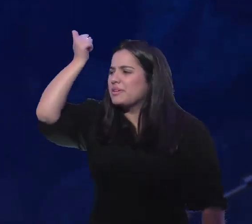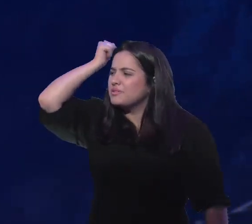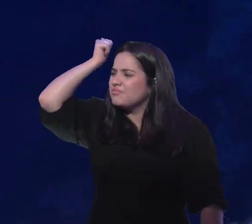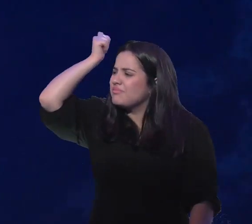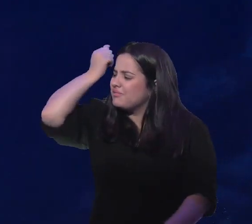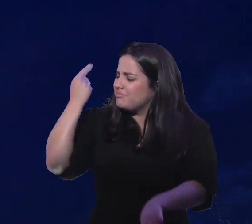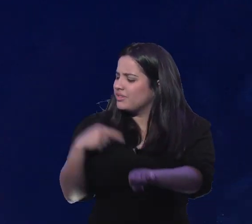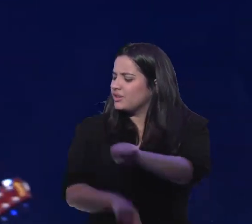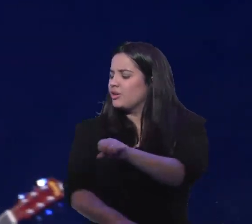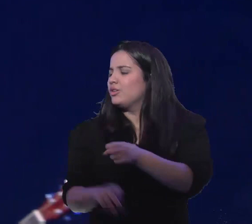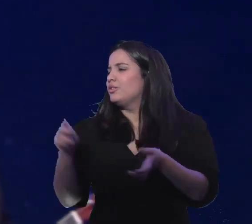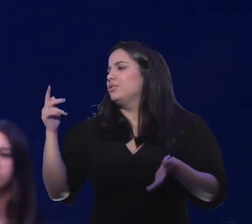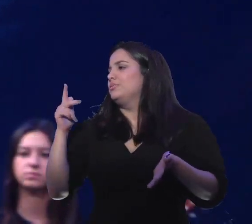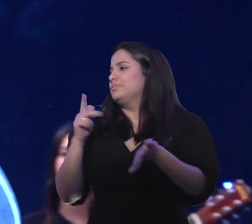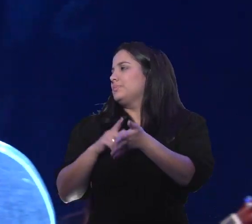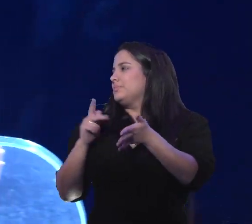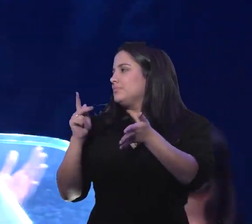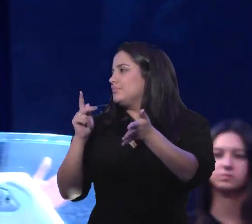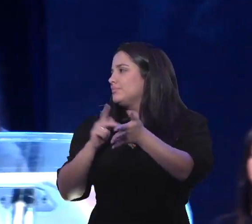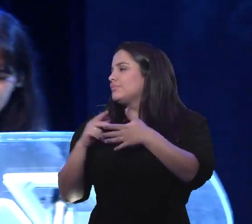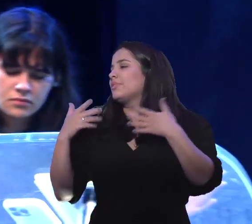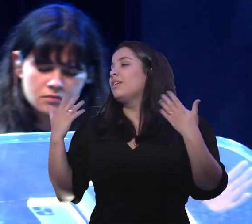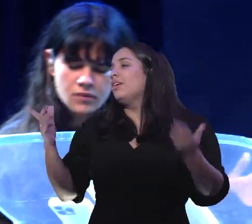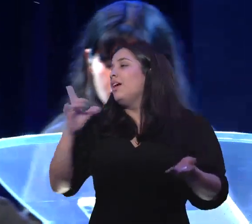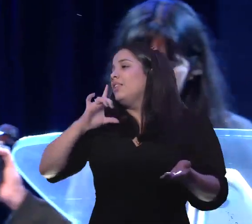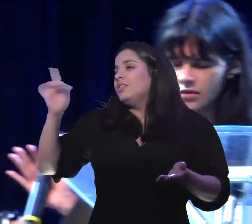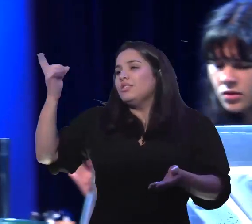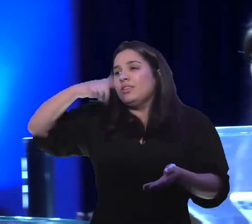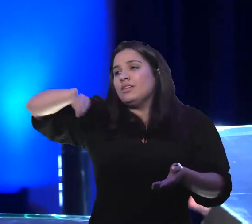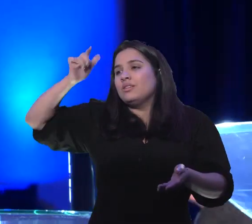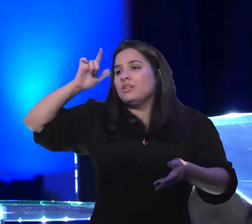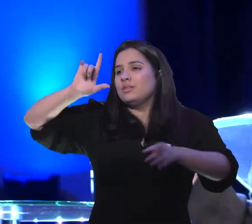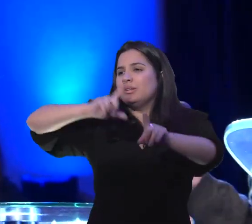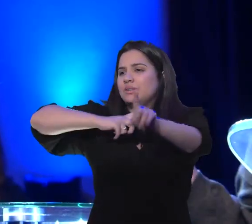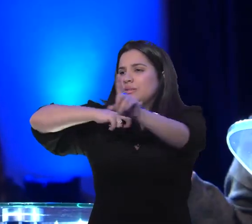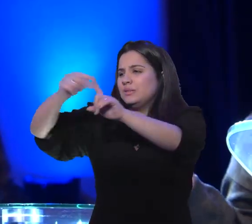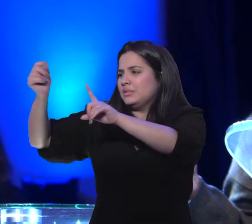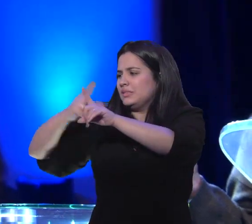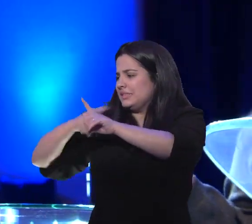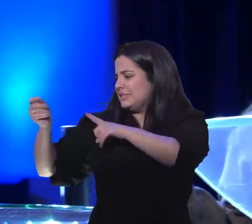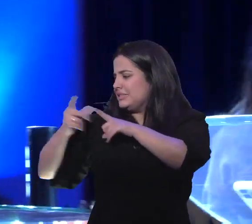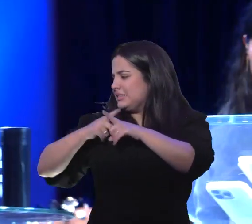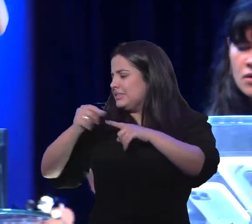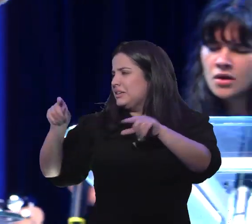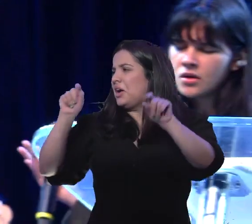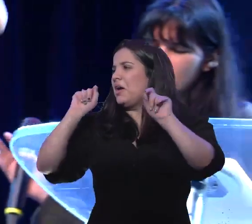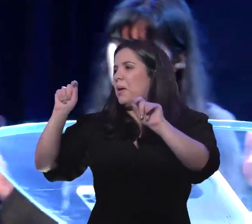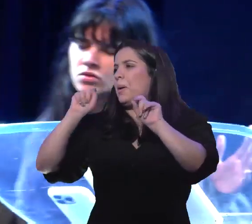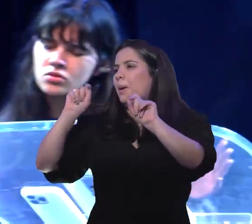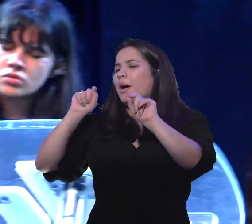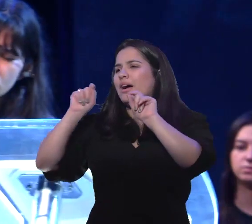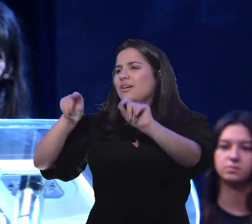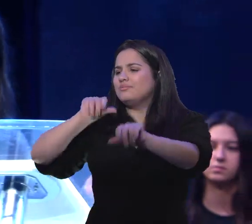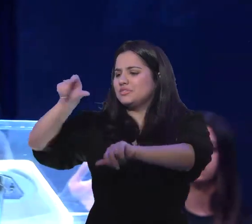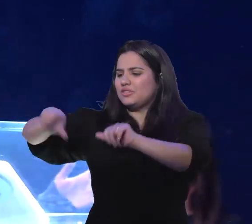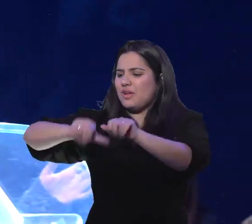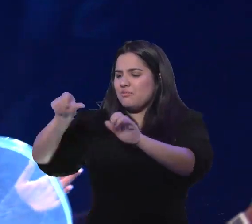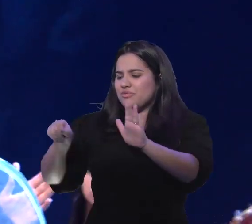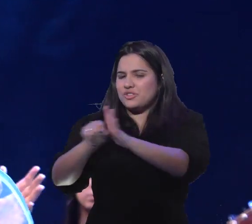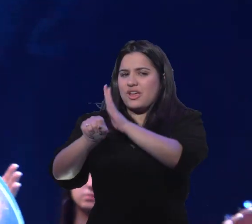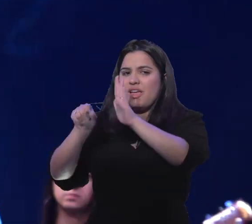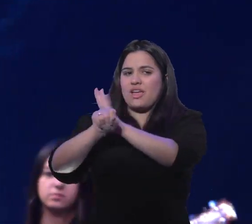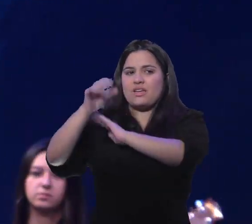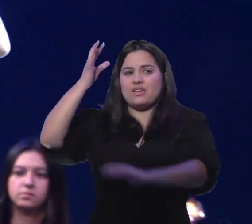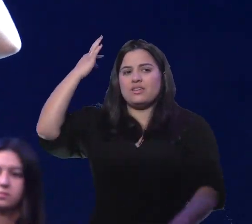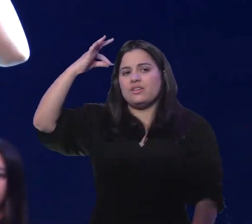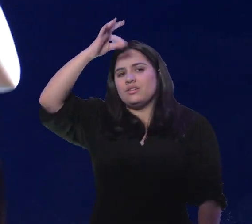profundo e verdadeiro, Senhor. Que eles saiam daqui transformados, Jesus. Que eles possam sair daqui cheios do Senhor. Que